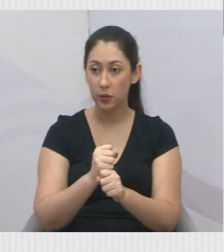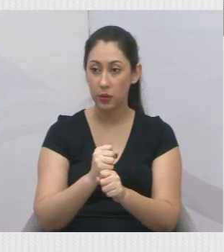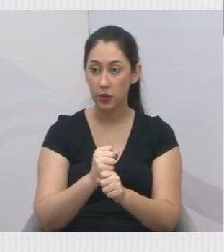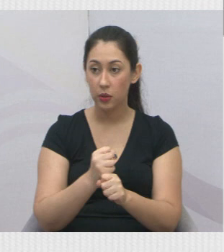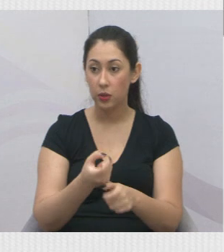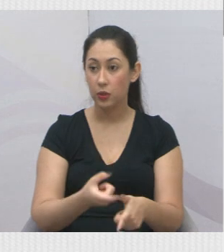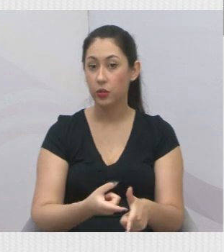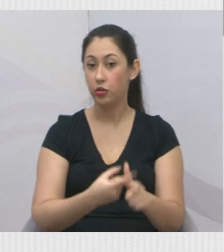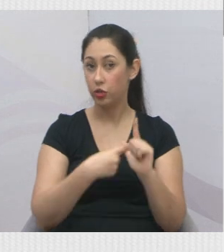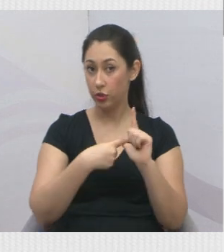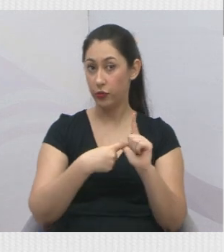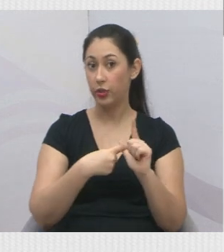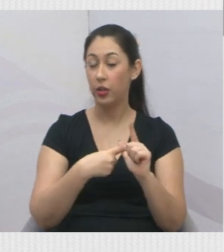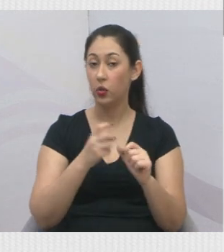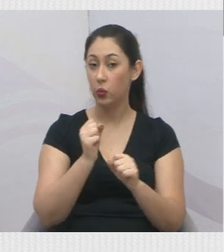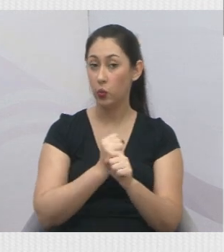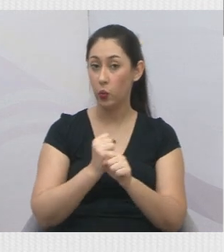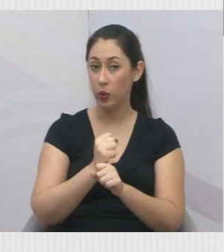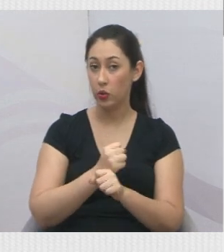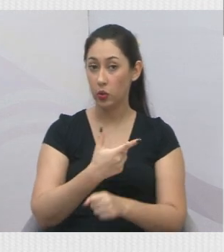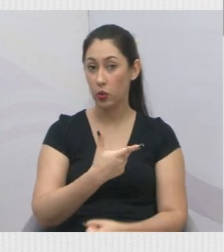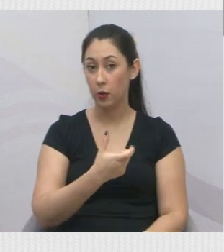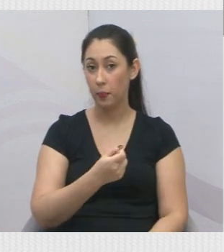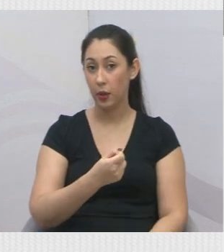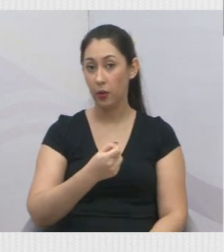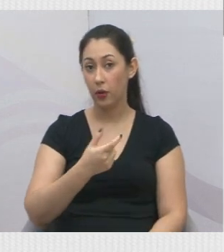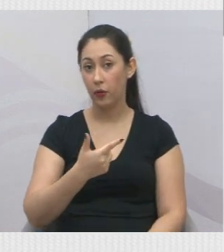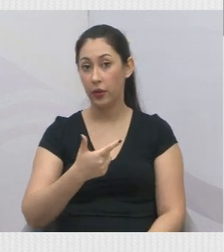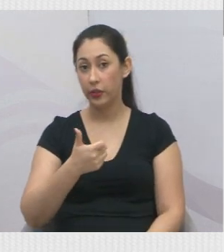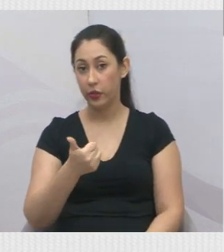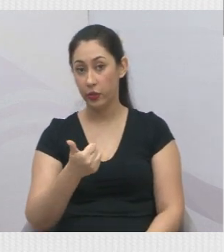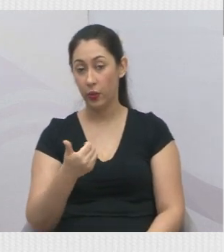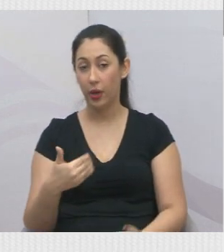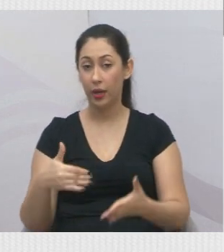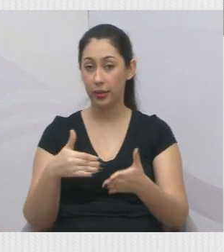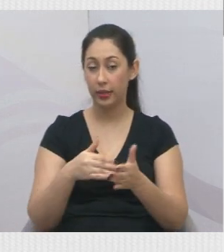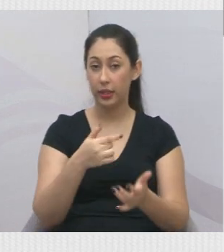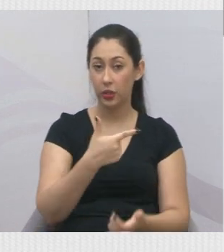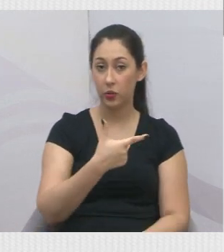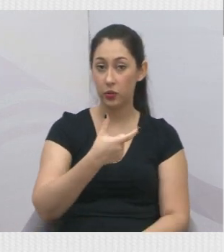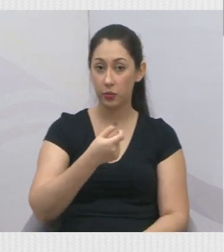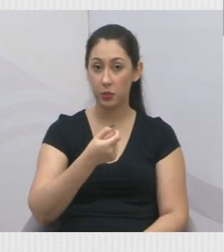empenhado de 2021 para 2022. O montante foi de